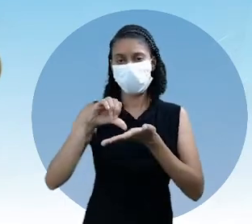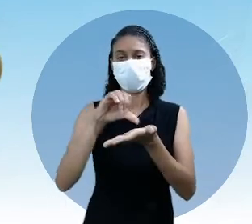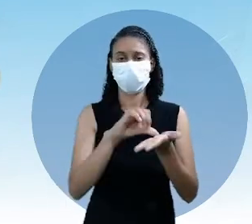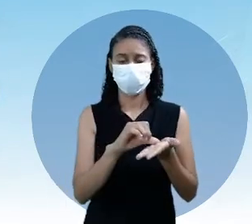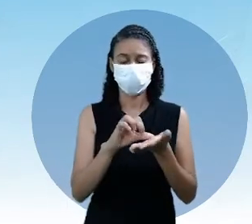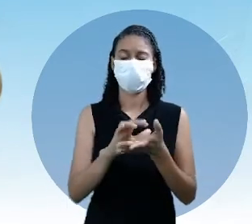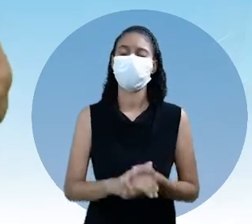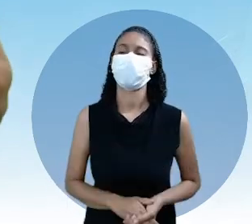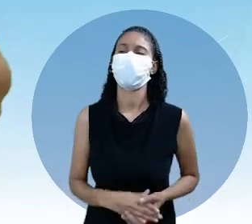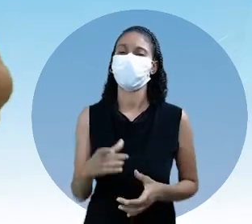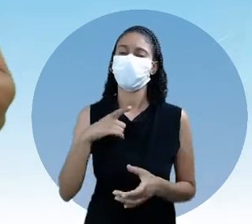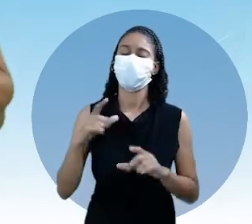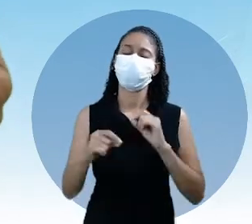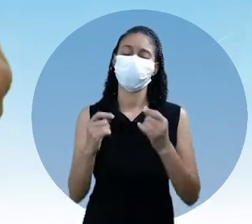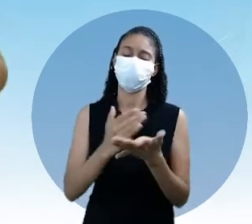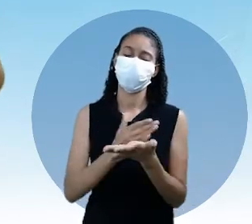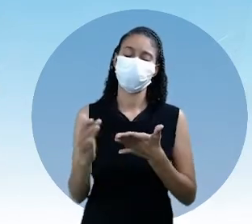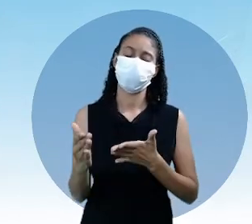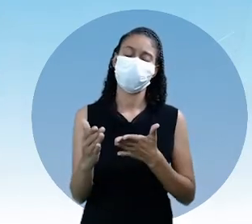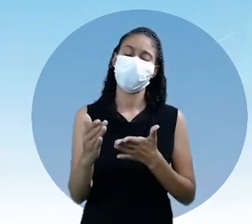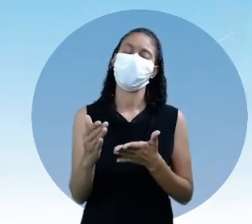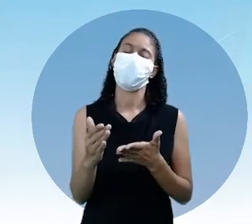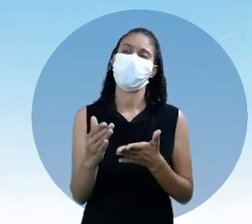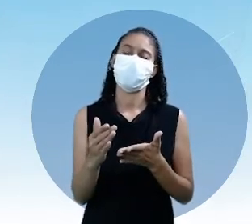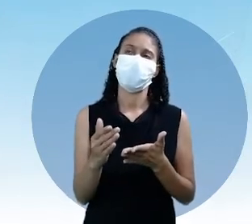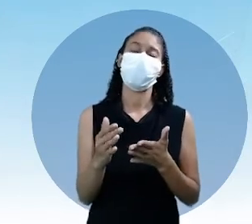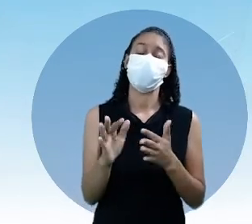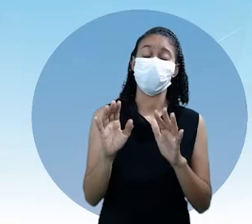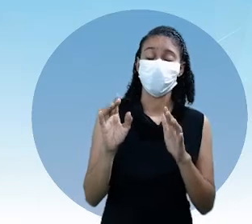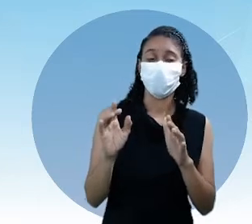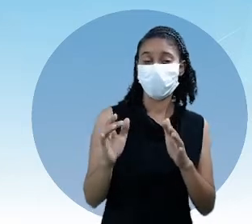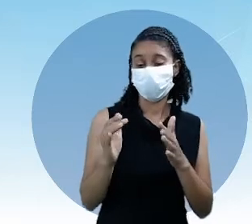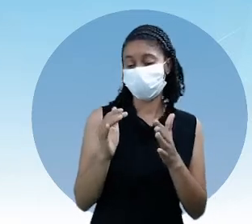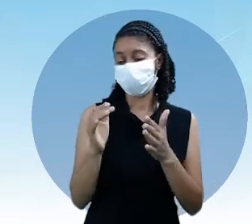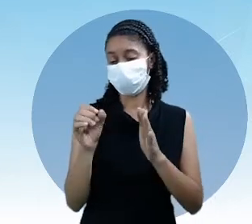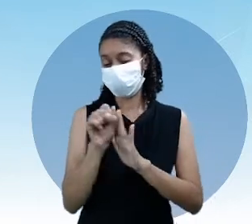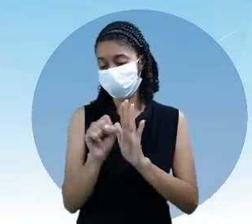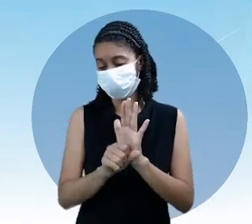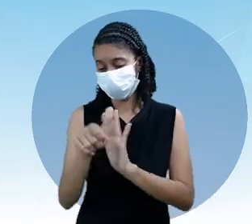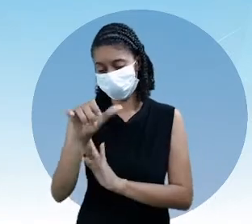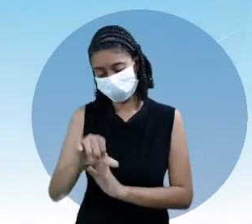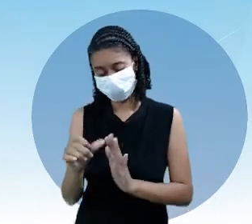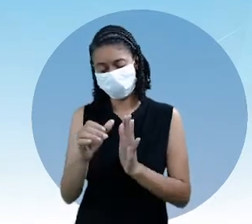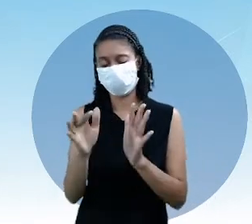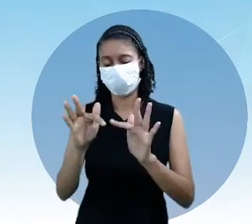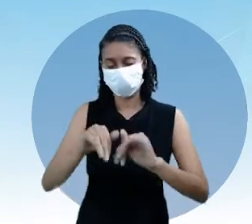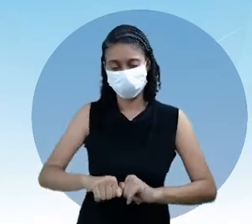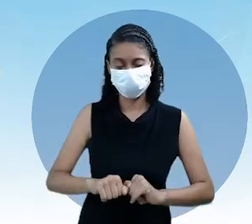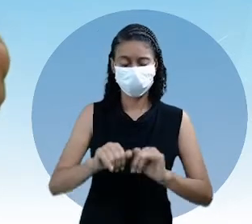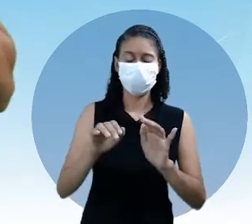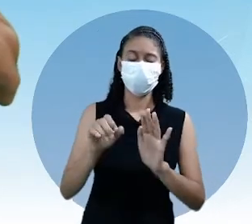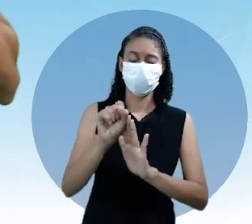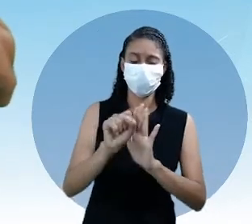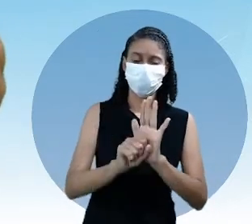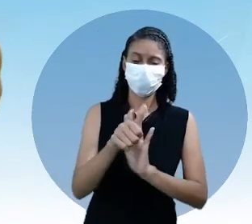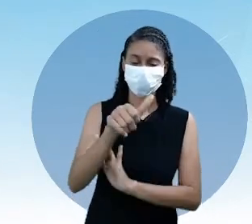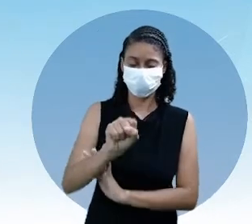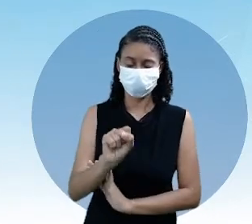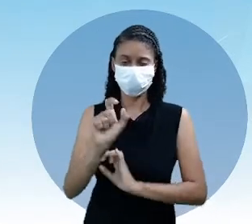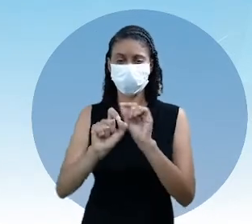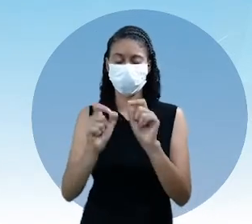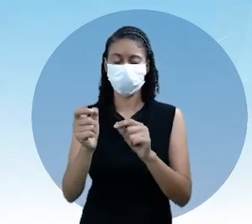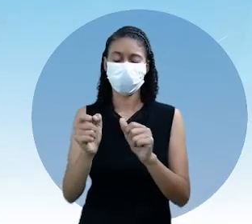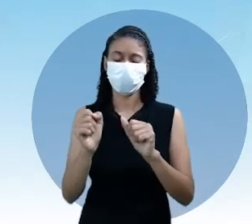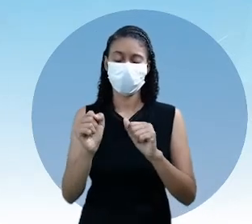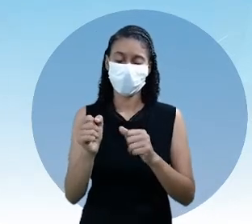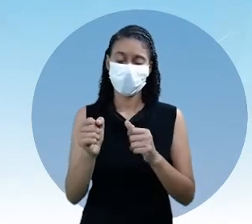que pega aí do início, finalzinho do século XVIII, início do século XIX, em sua maior parte, pegando esse primeiro